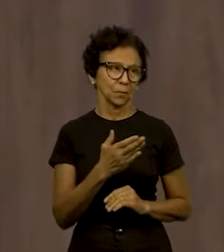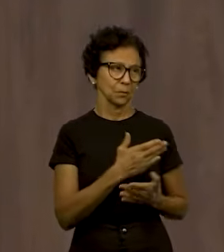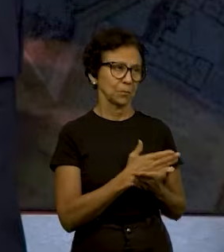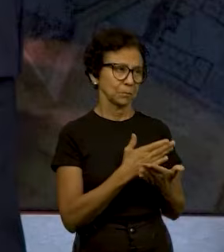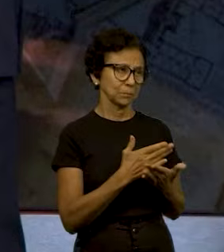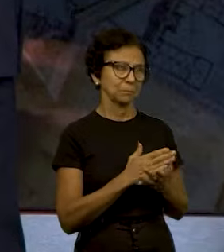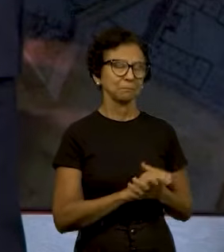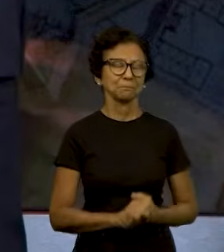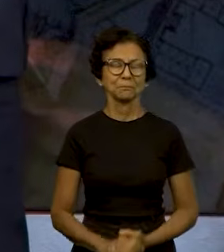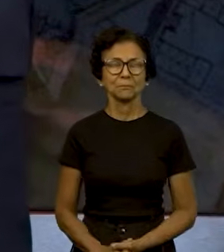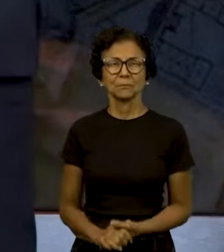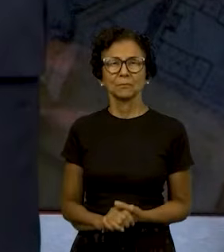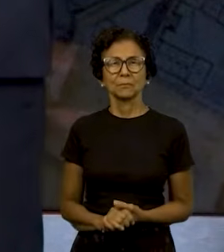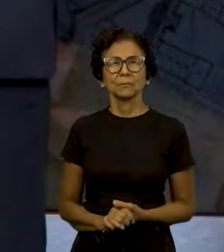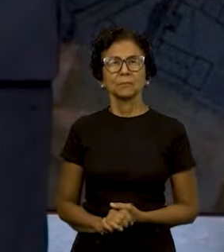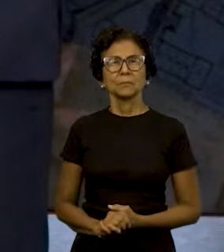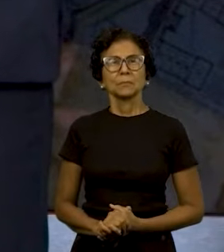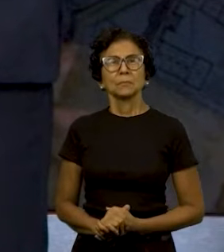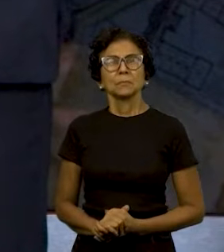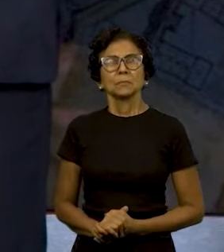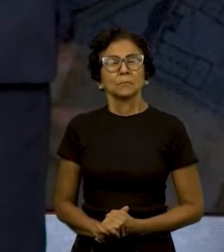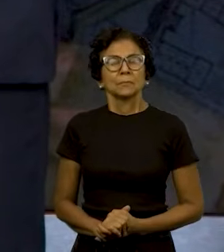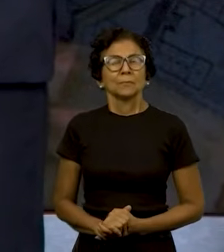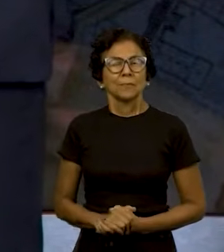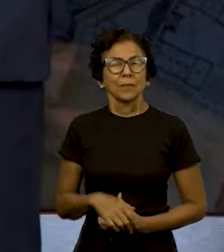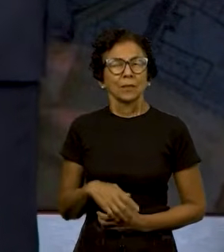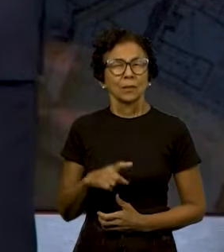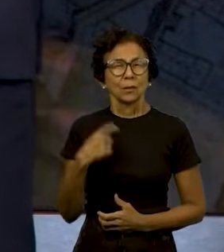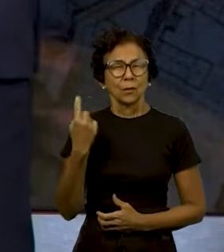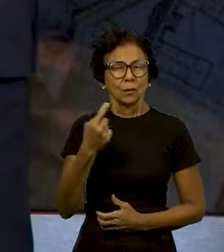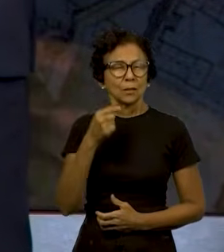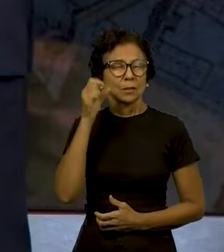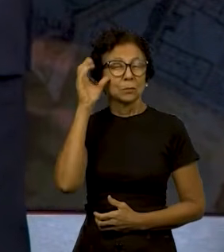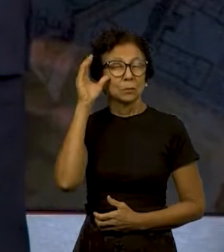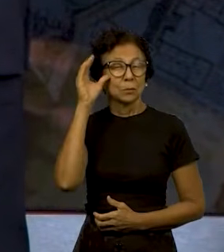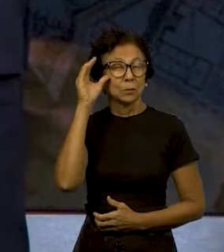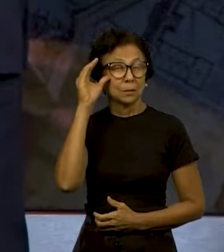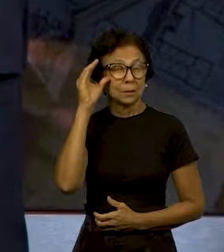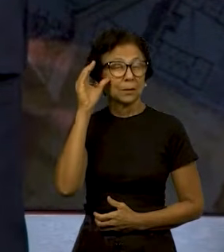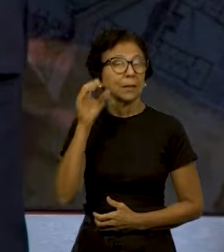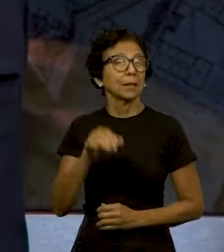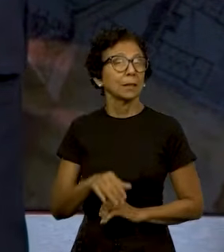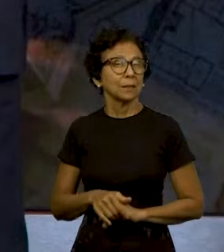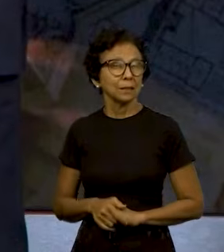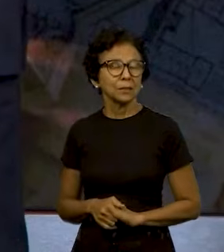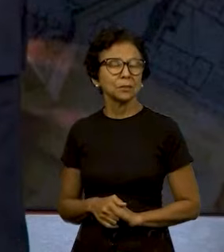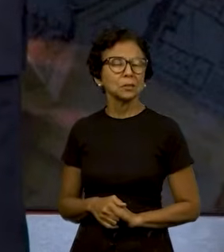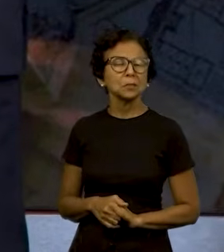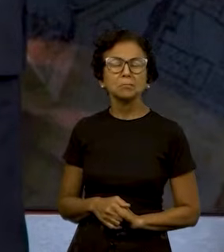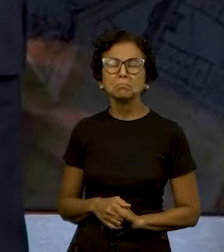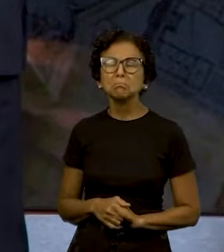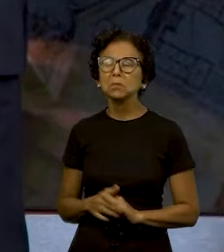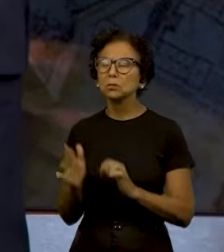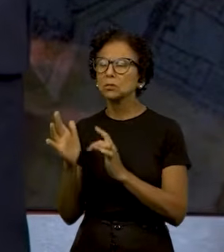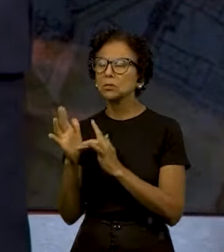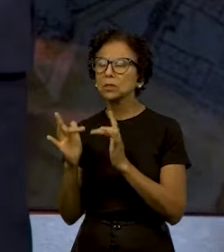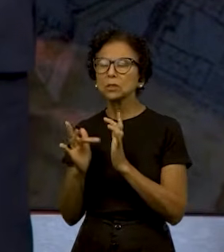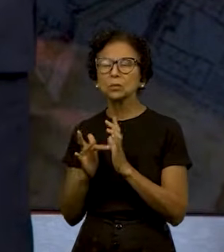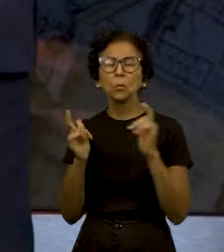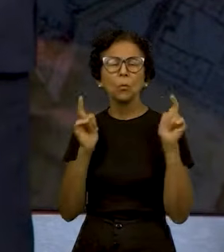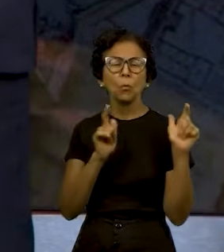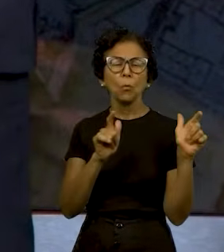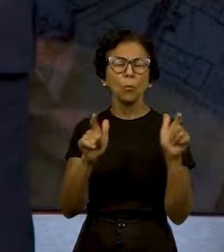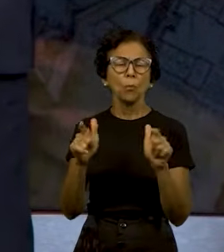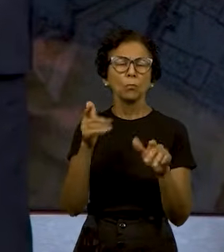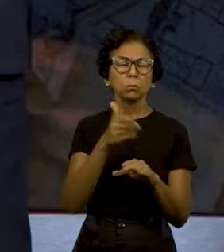nascimento. Amém. Bom, todos nós temos curiosidades para entender os locais por onde o